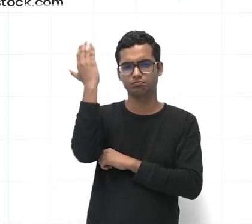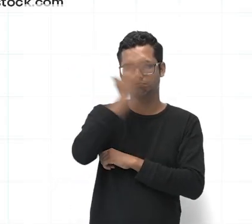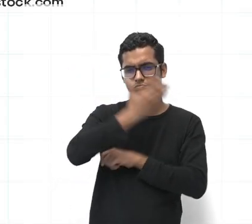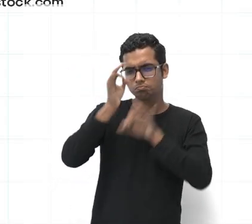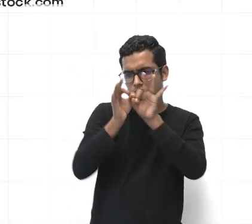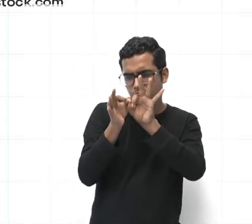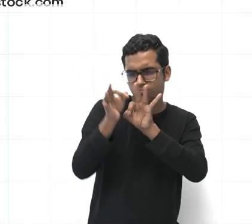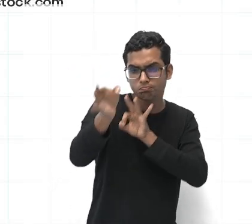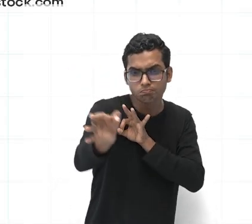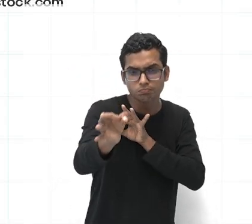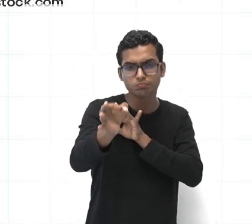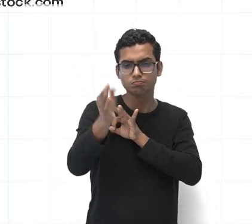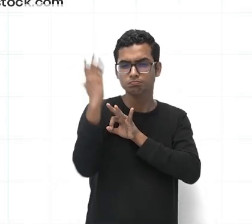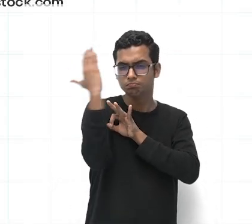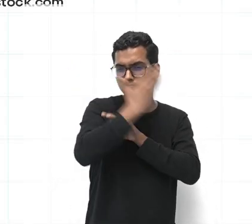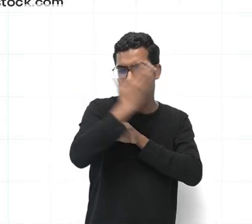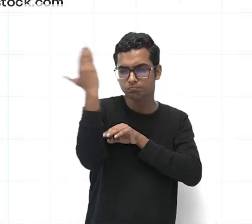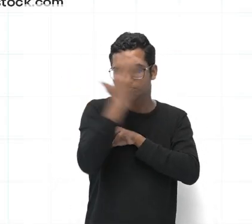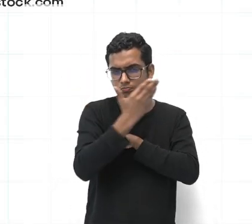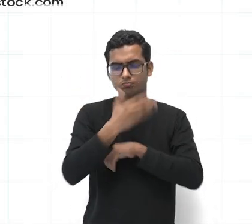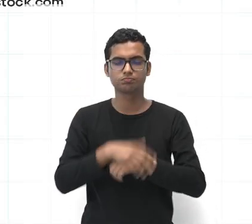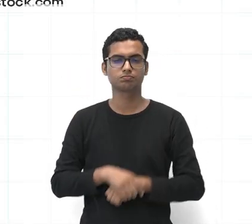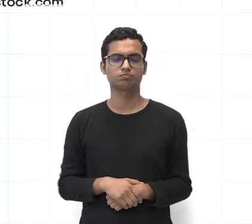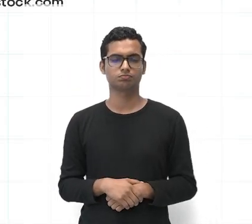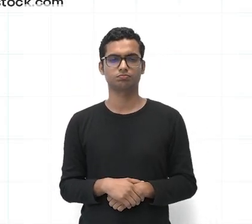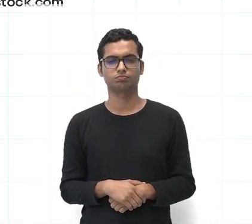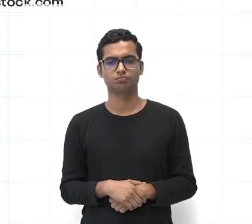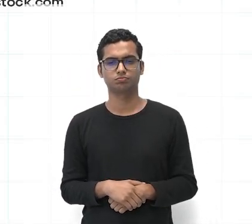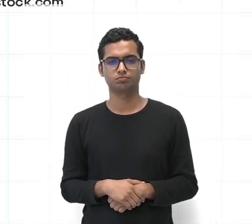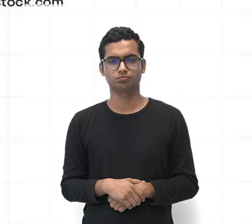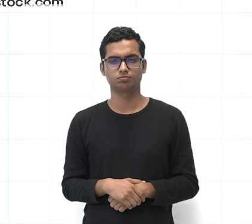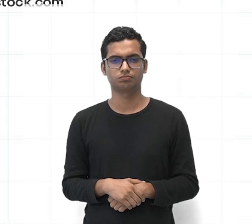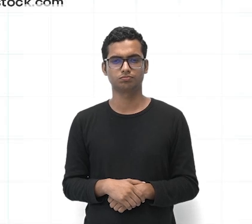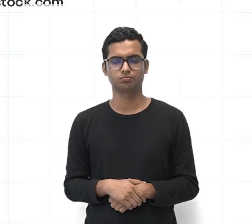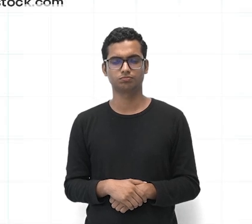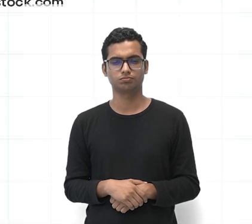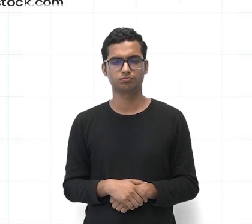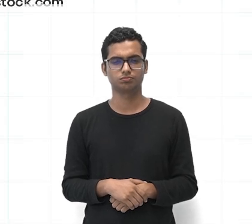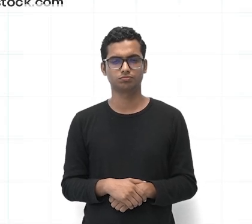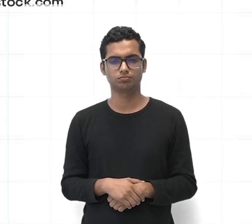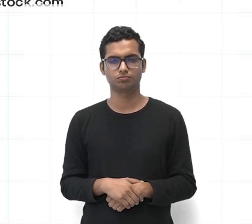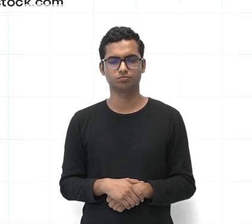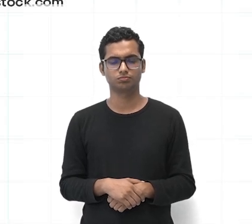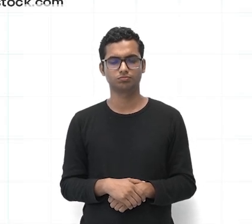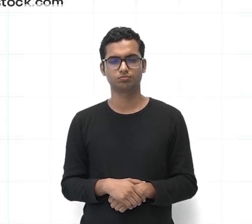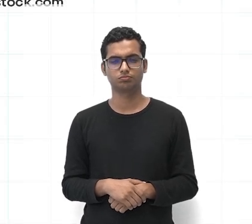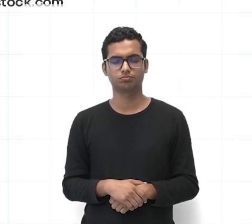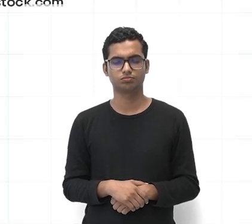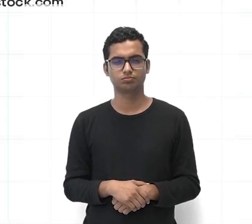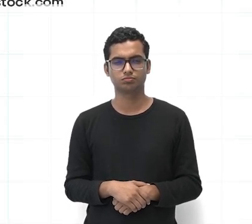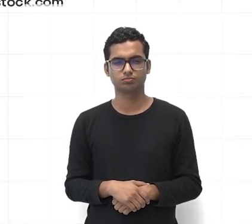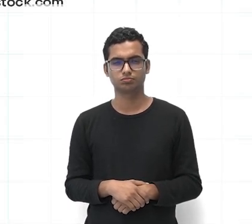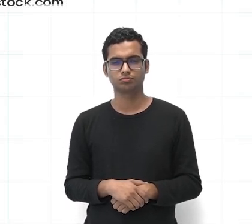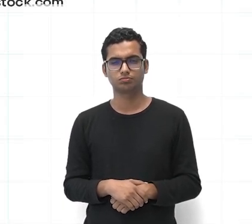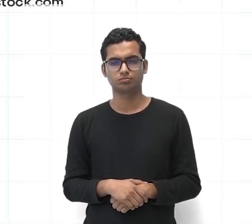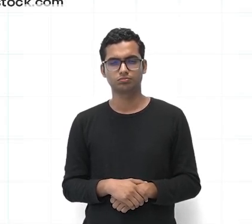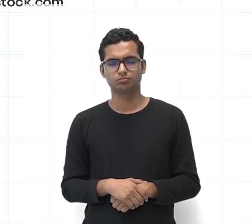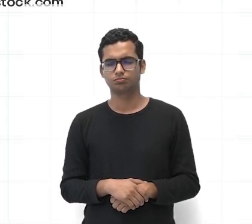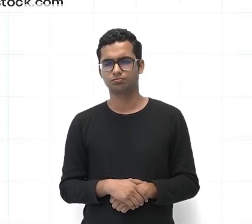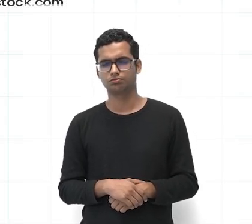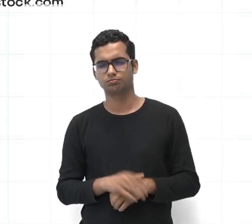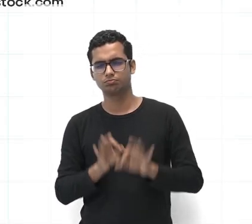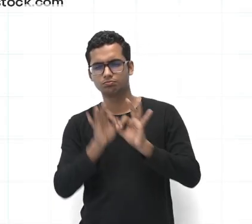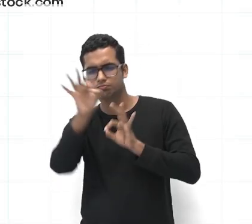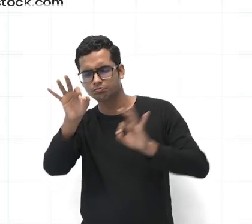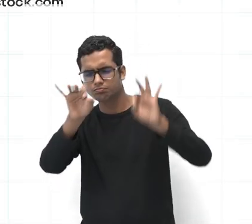tu vai ter dificuldade de discernir a imagem mais distante. Ela vai ficar assim um pouco difusa, um pouco